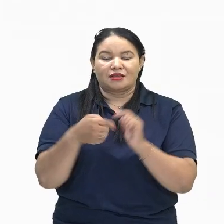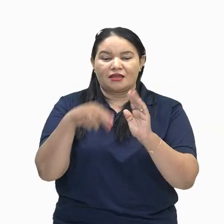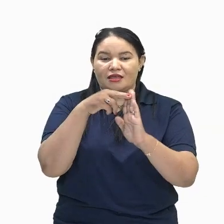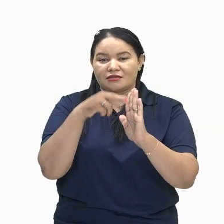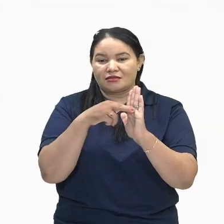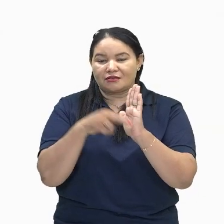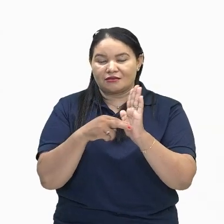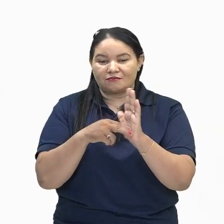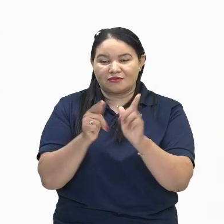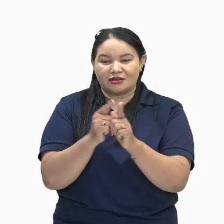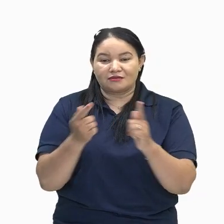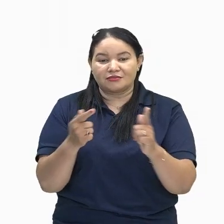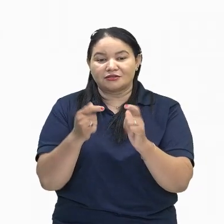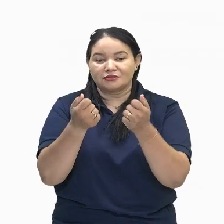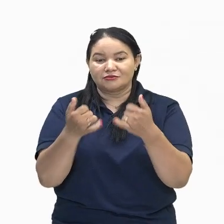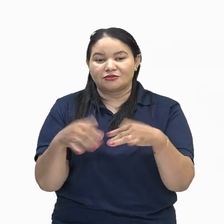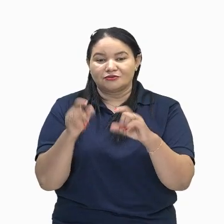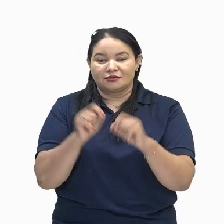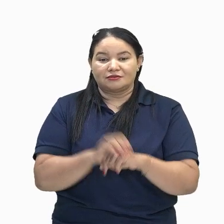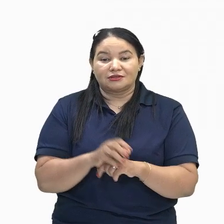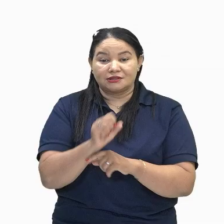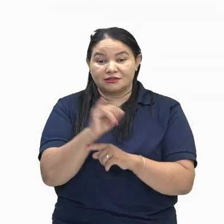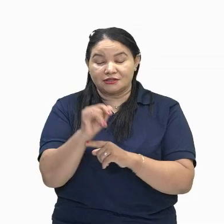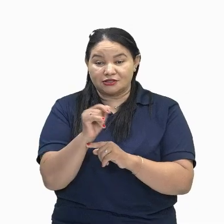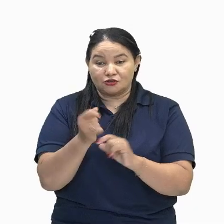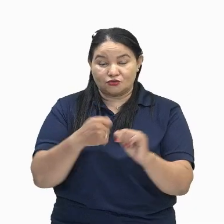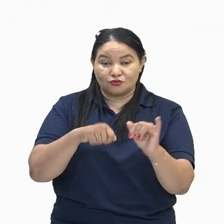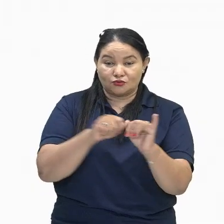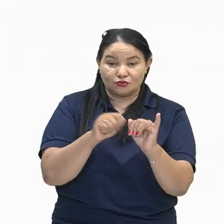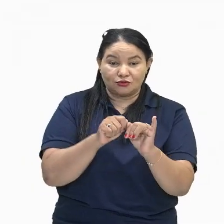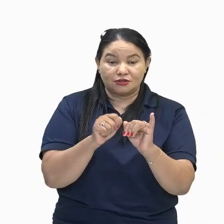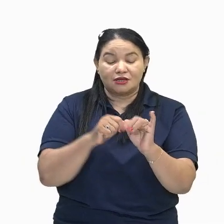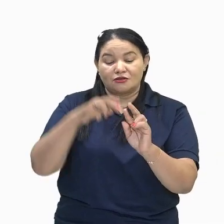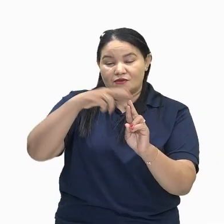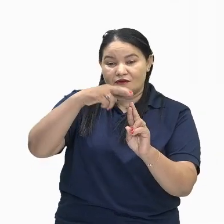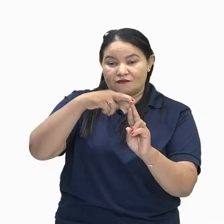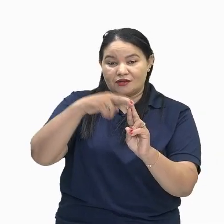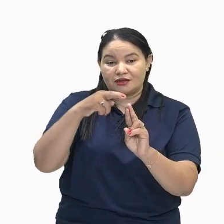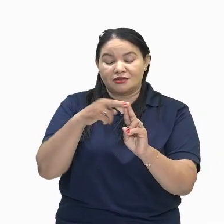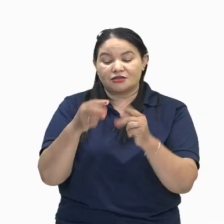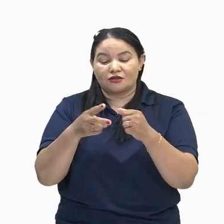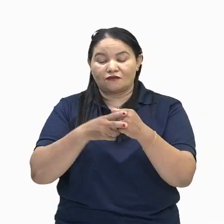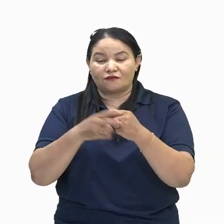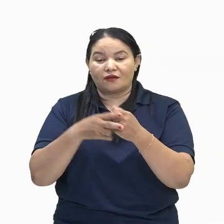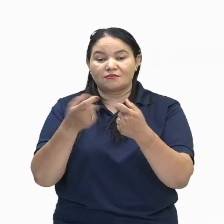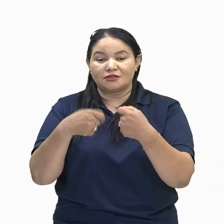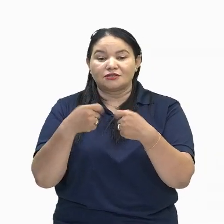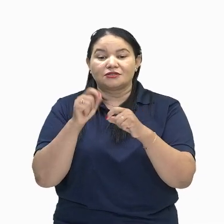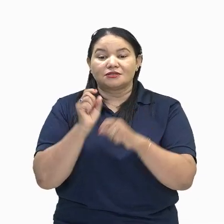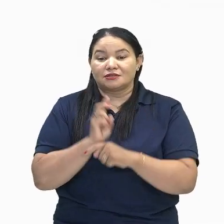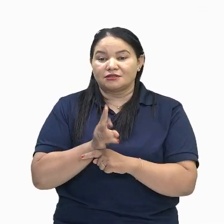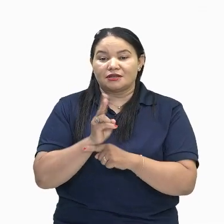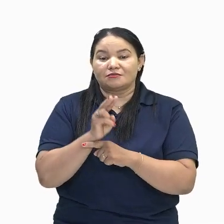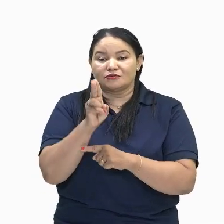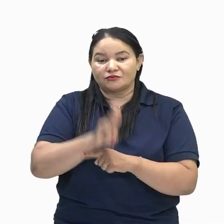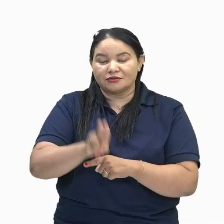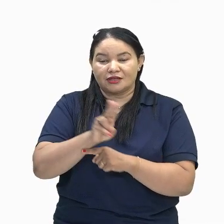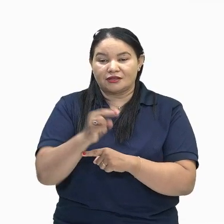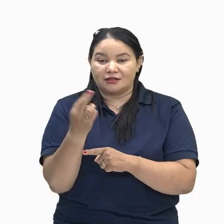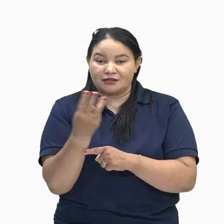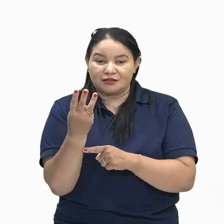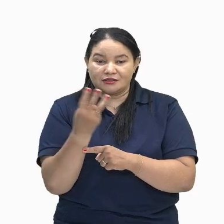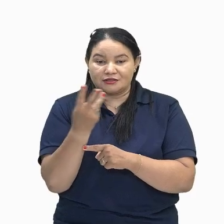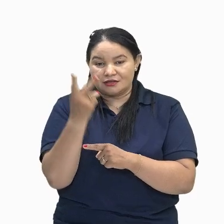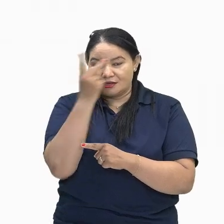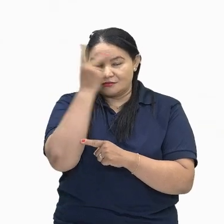gente? Olha só. Por não se referirem a nenhum sujeito, os verbos impessoais são sempre usados na terceira pessoa